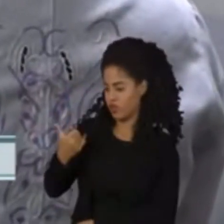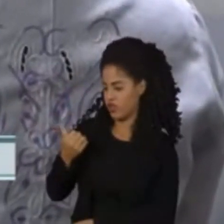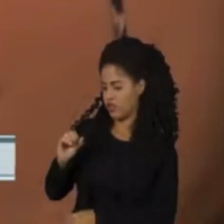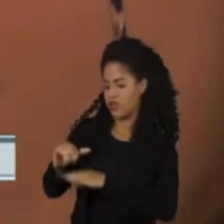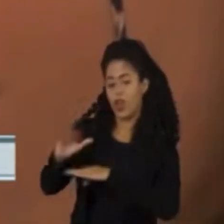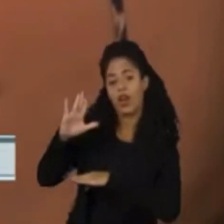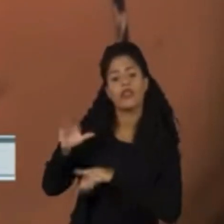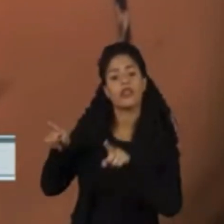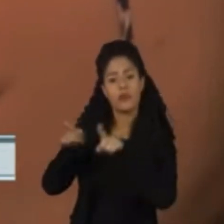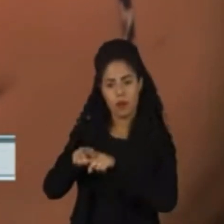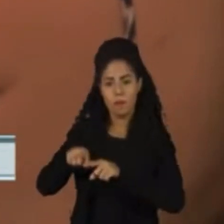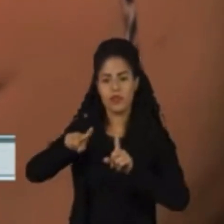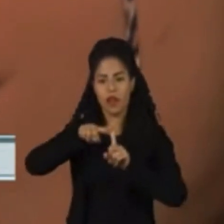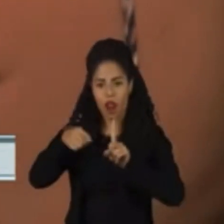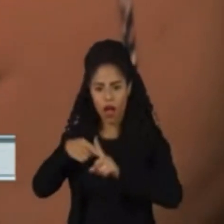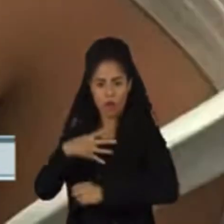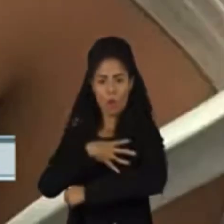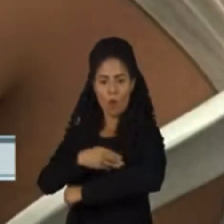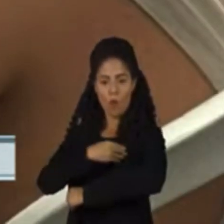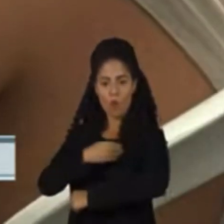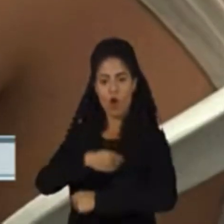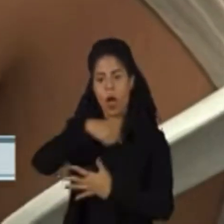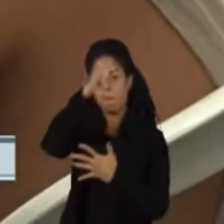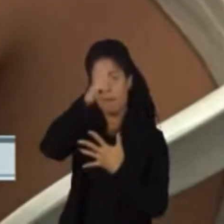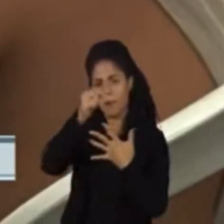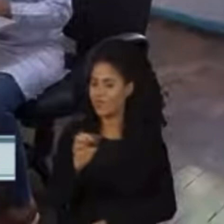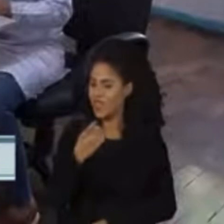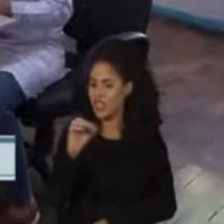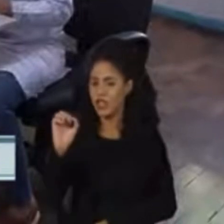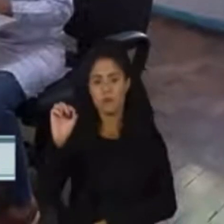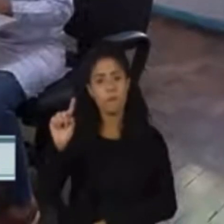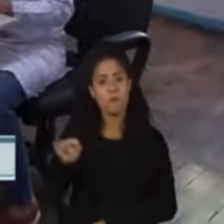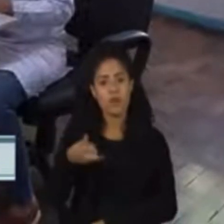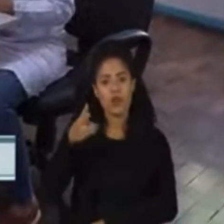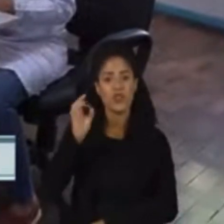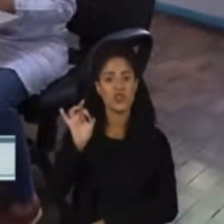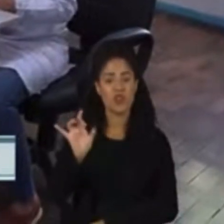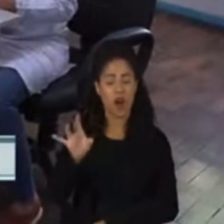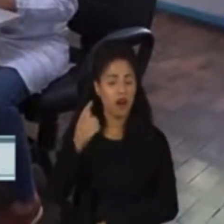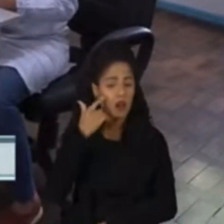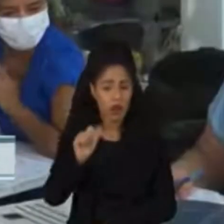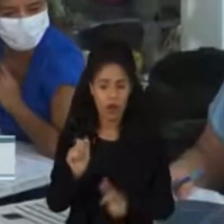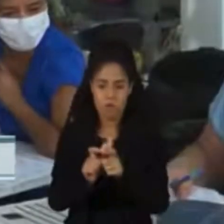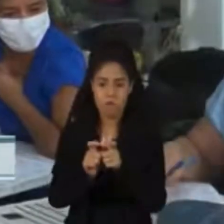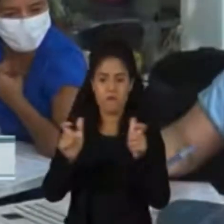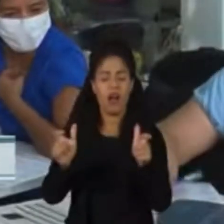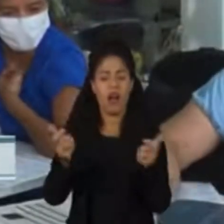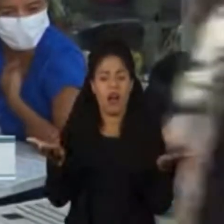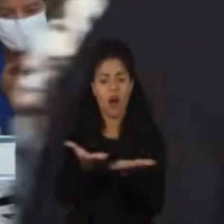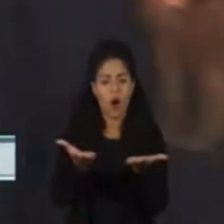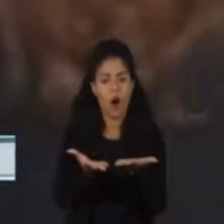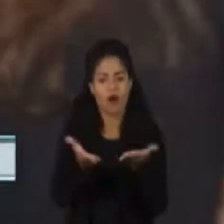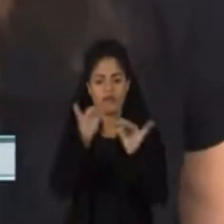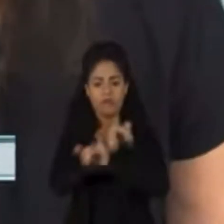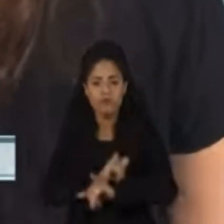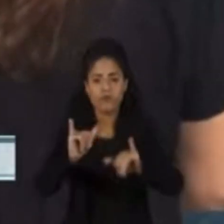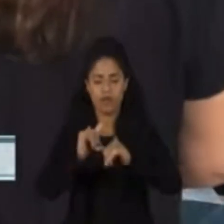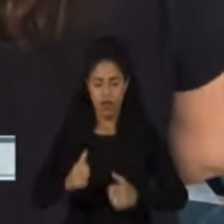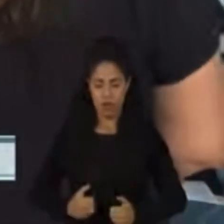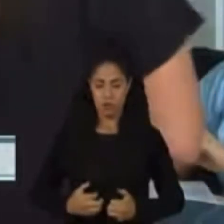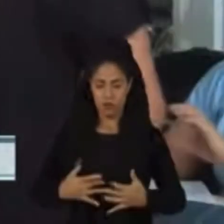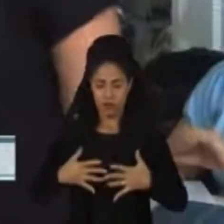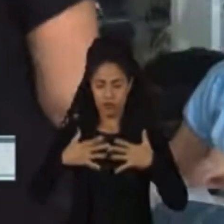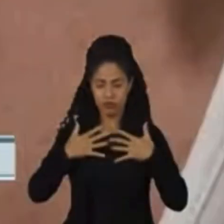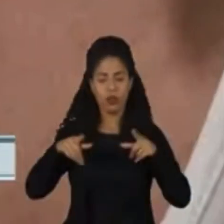o hérperas e monossuprimidos e profissionais da saúde para os especialistas um momento mais Brando em relação a infecções e